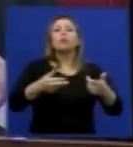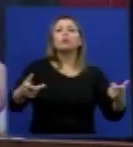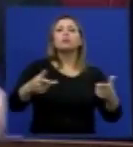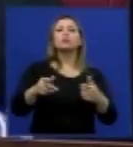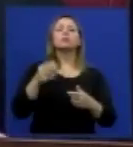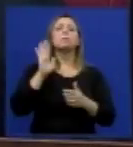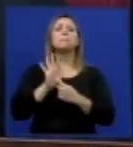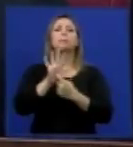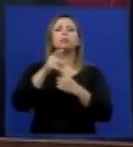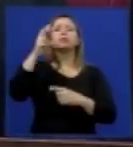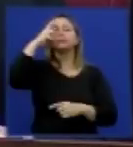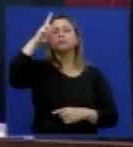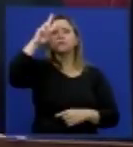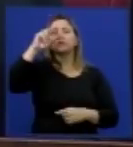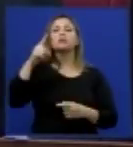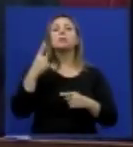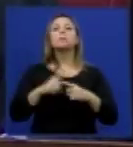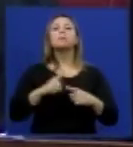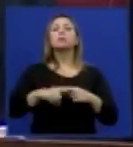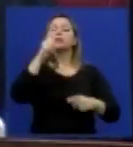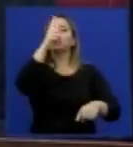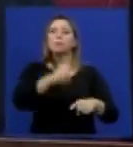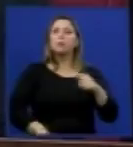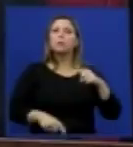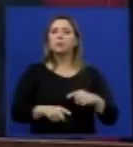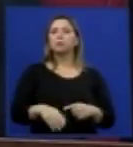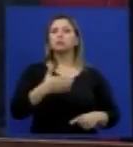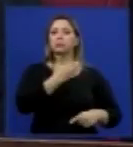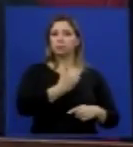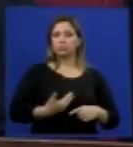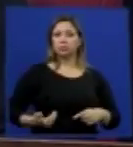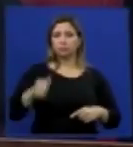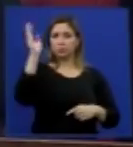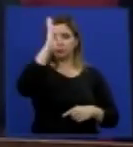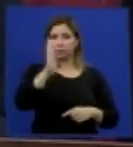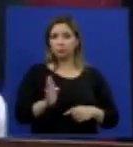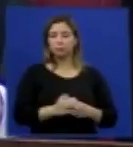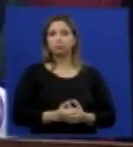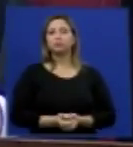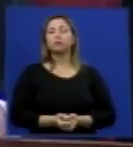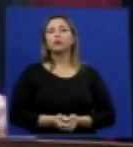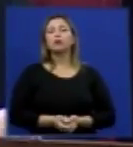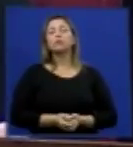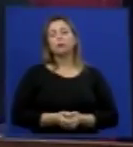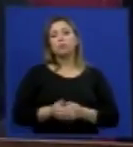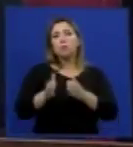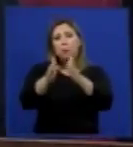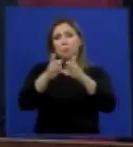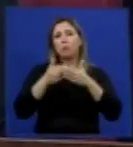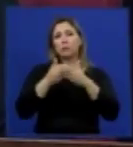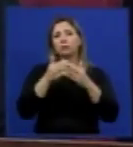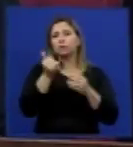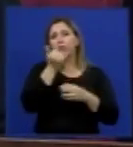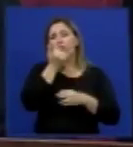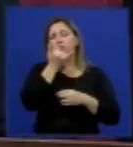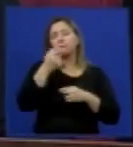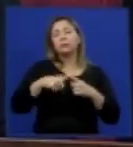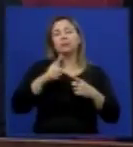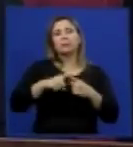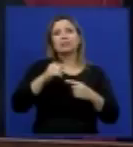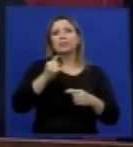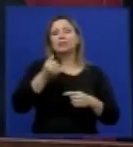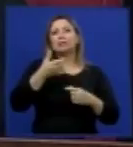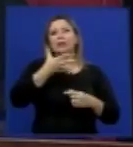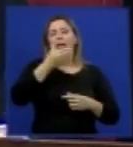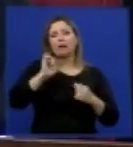histórico dessas proibições pelo poder público brasileiro. Então, peço permissão, para não me perder aqui na memória,